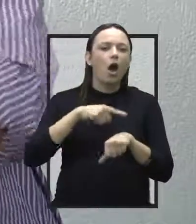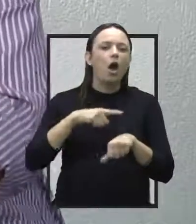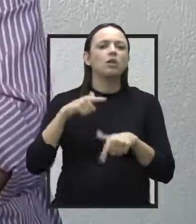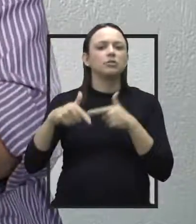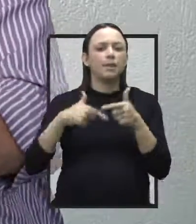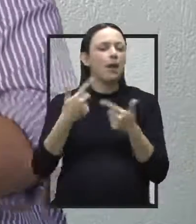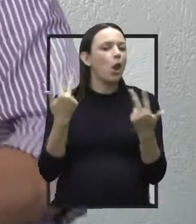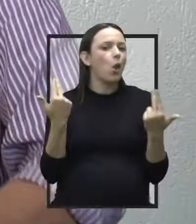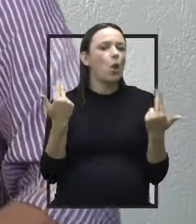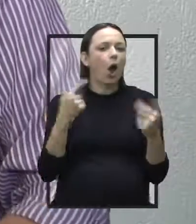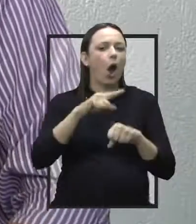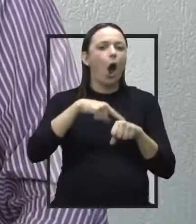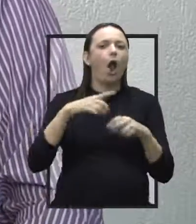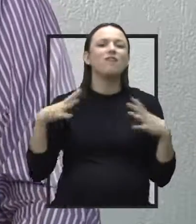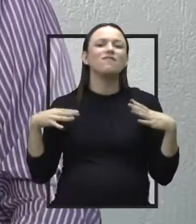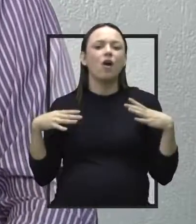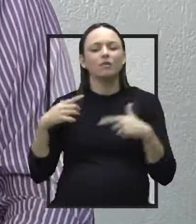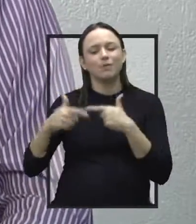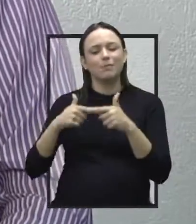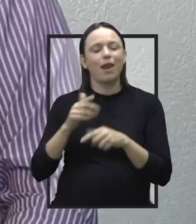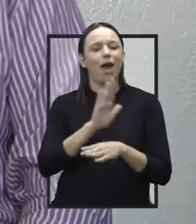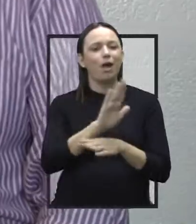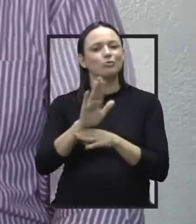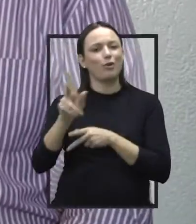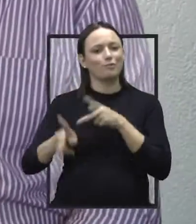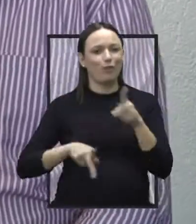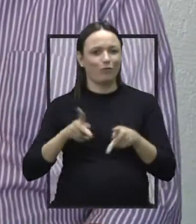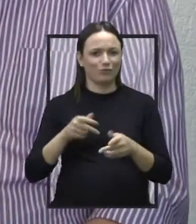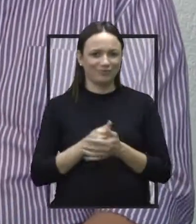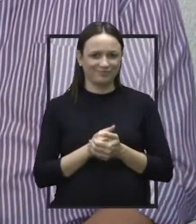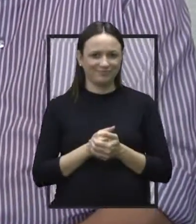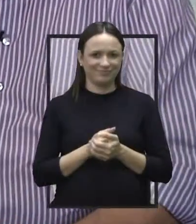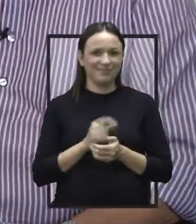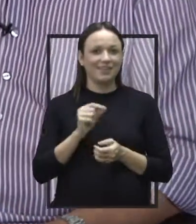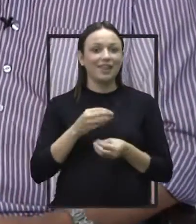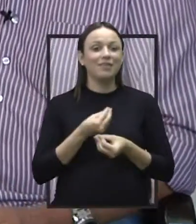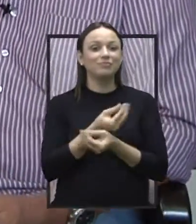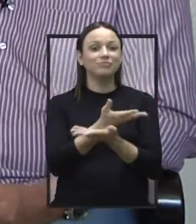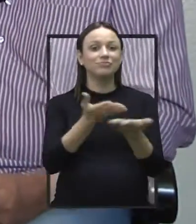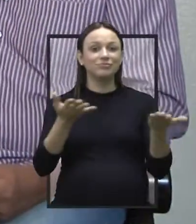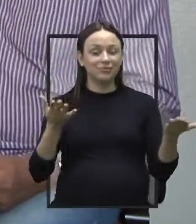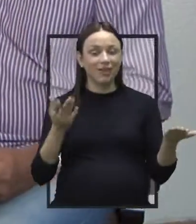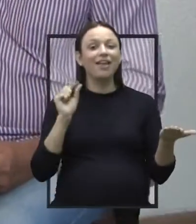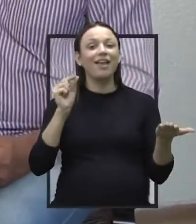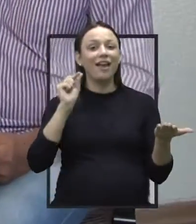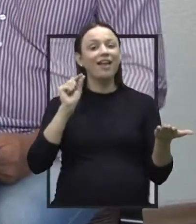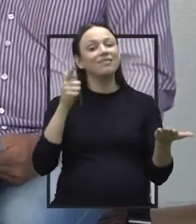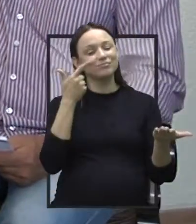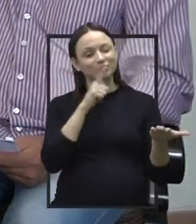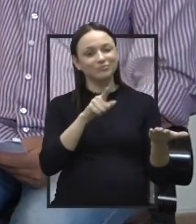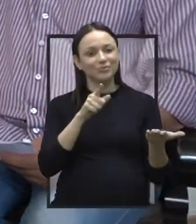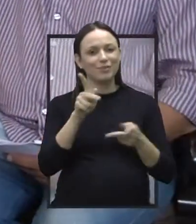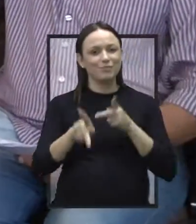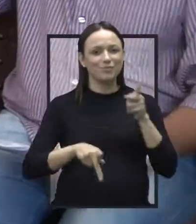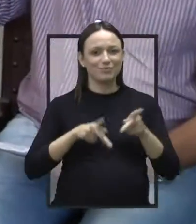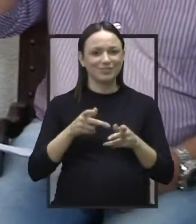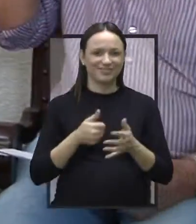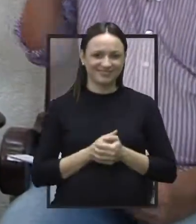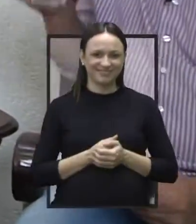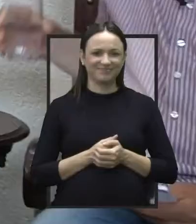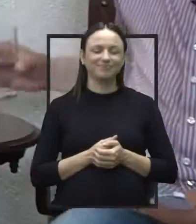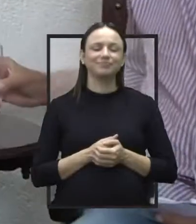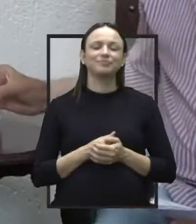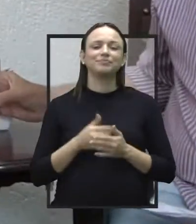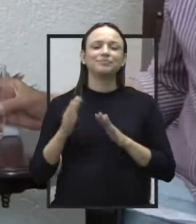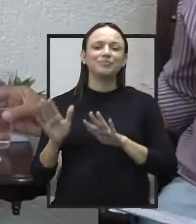mesmo serviço aqui para a nossa população. Com certeza quem ganha é a sociedade e a população jauense. Presidente, passou